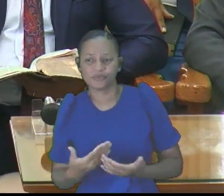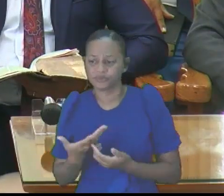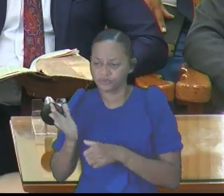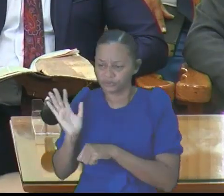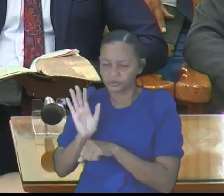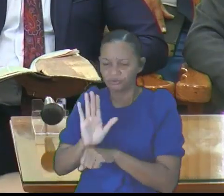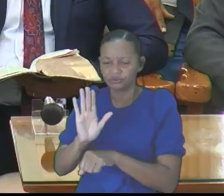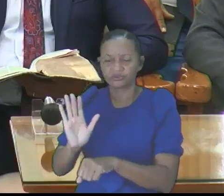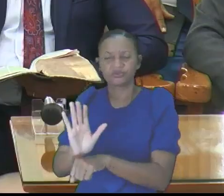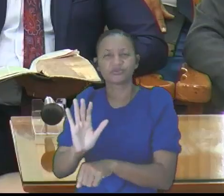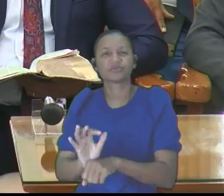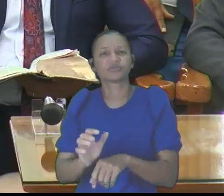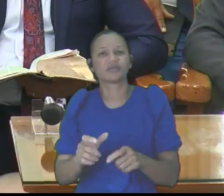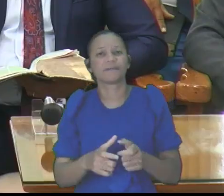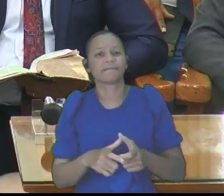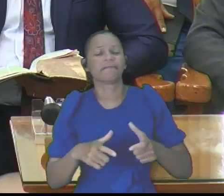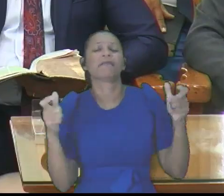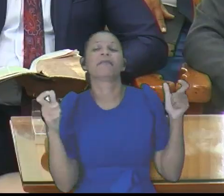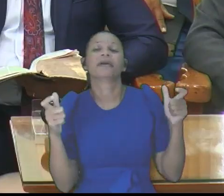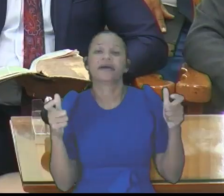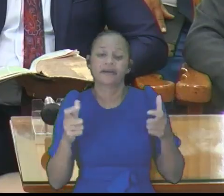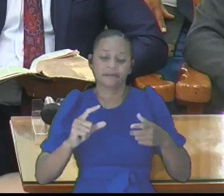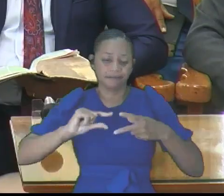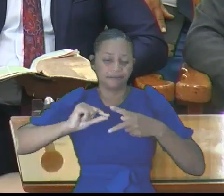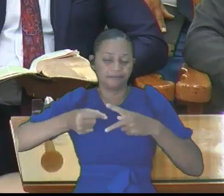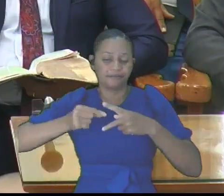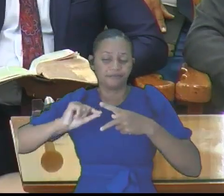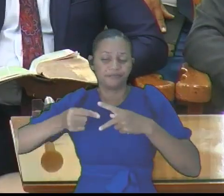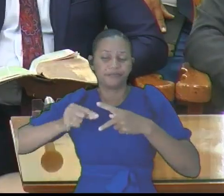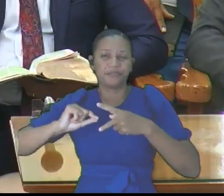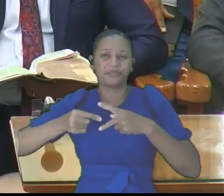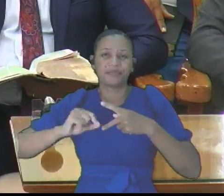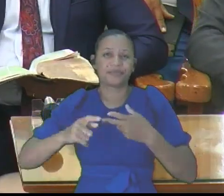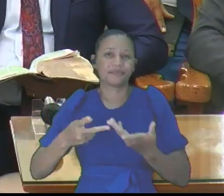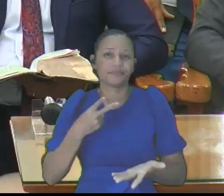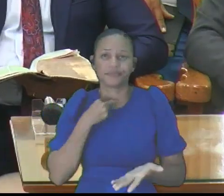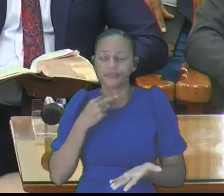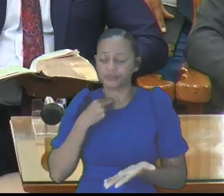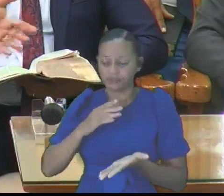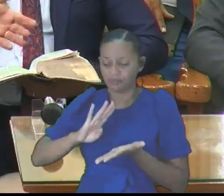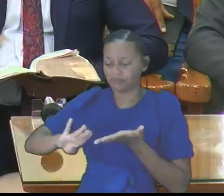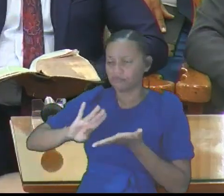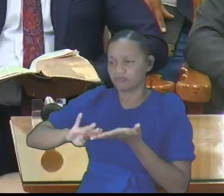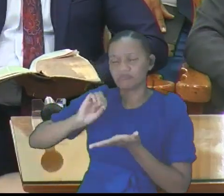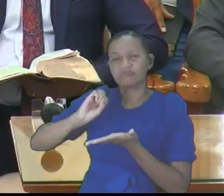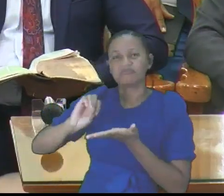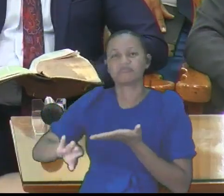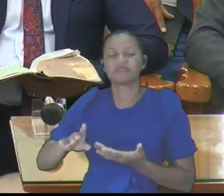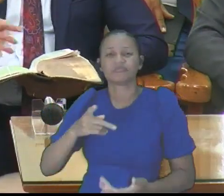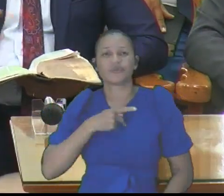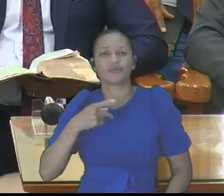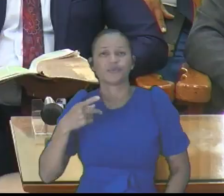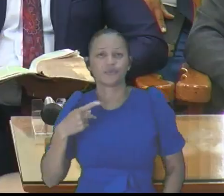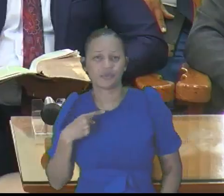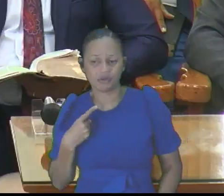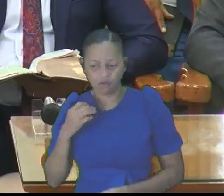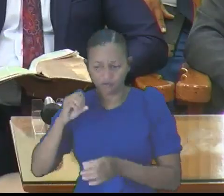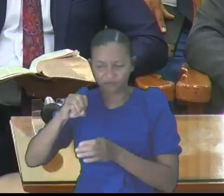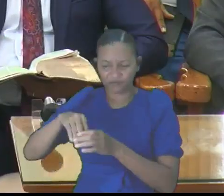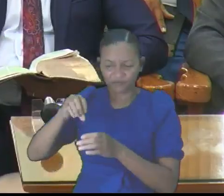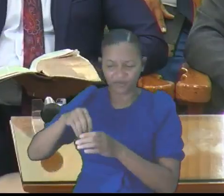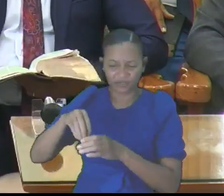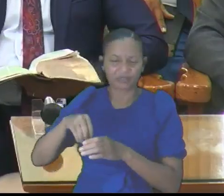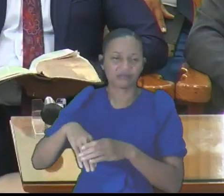contribuições são, a maioria em PIX, e não pode depositar na conta do pastor, não pode. As ofertas da igreja não podem